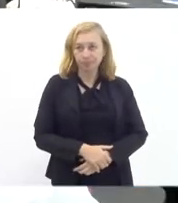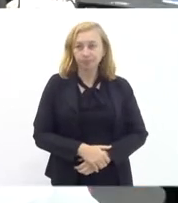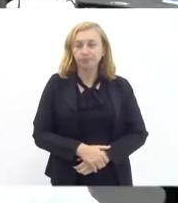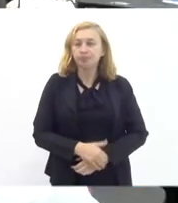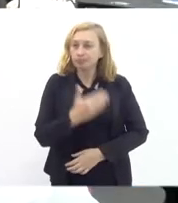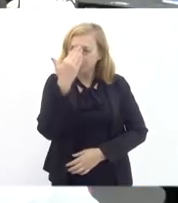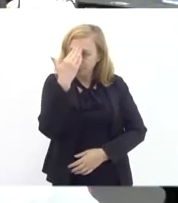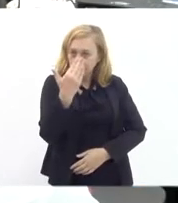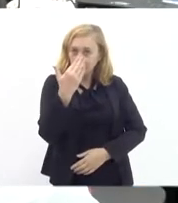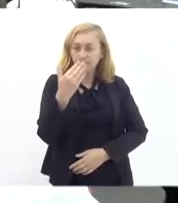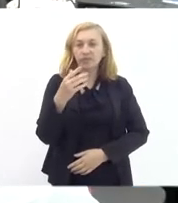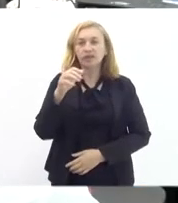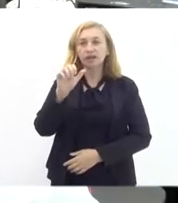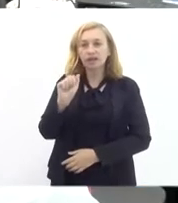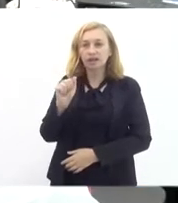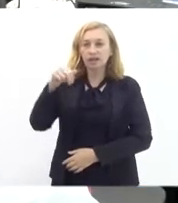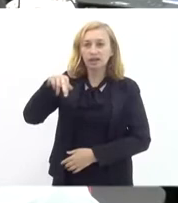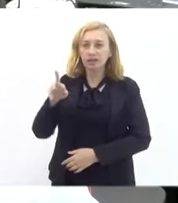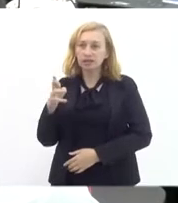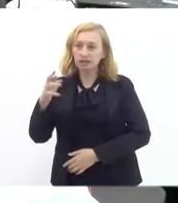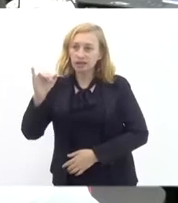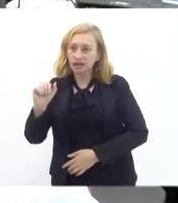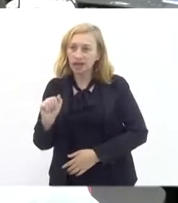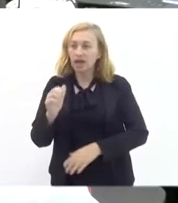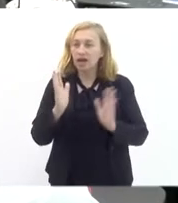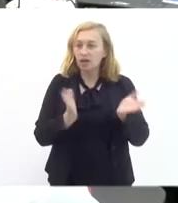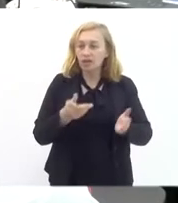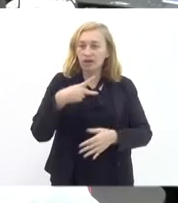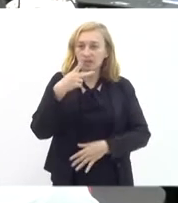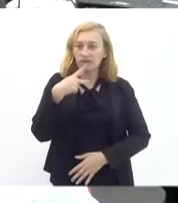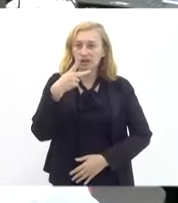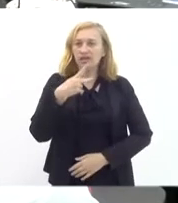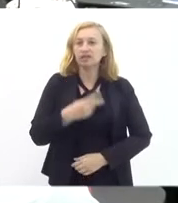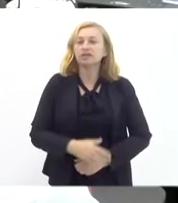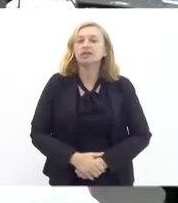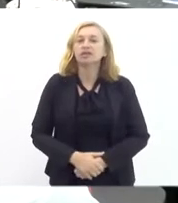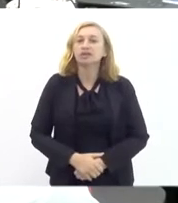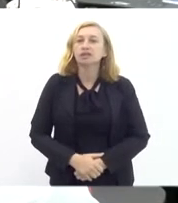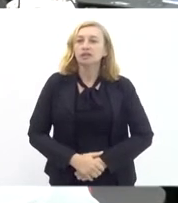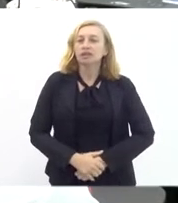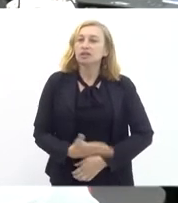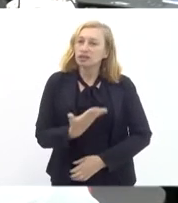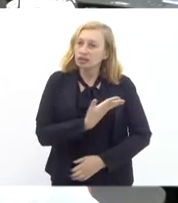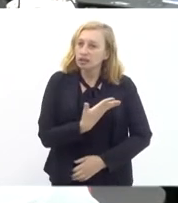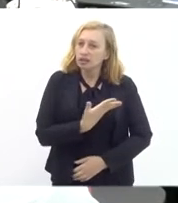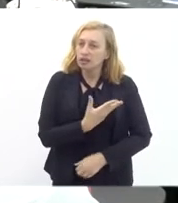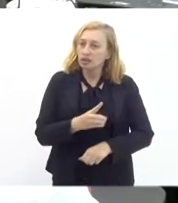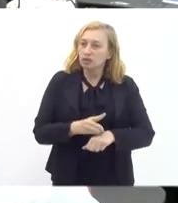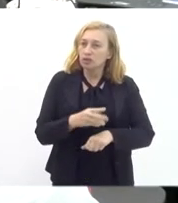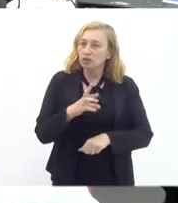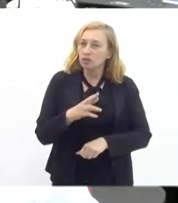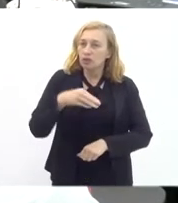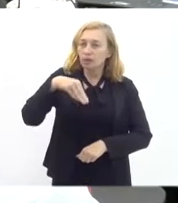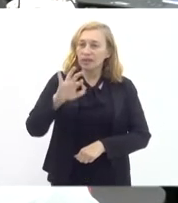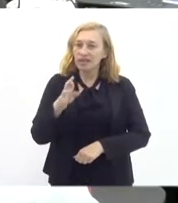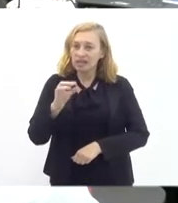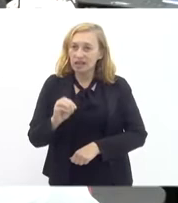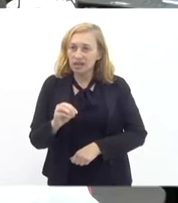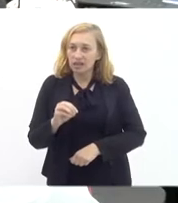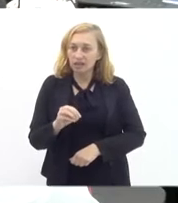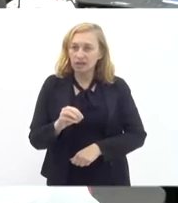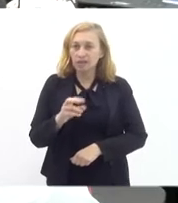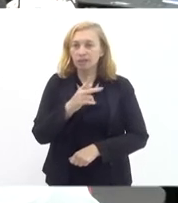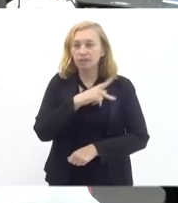Muito obrigado, senhor André. Passar a palavra agora para o nosso amigo doutor Marcelo Marques, presidente da